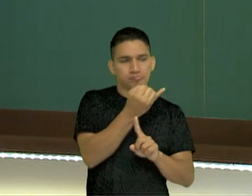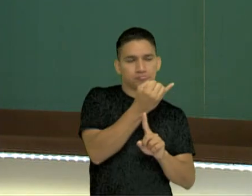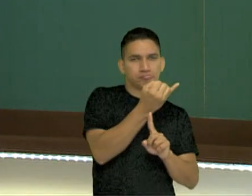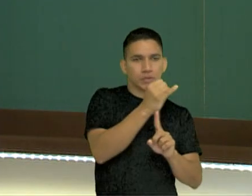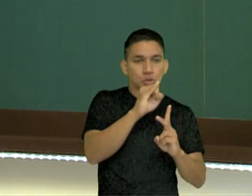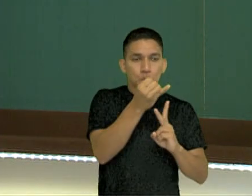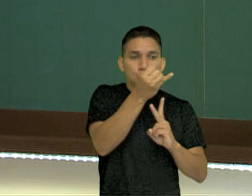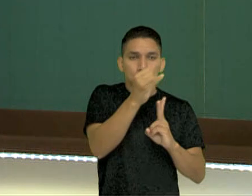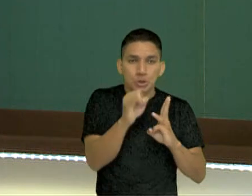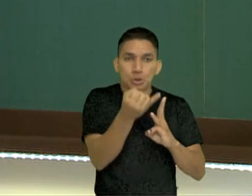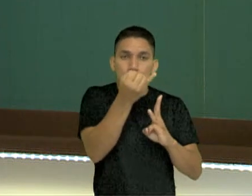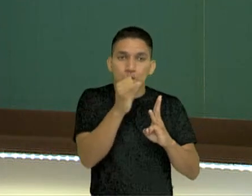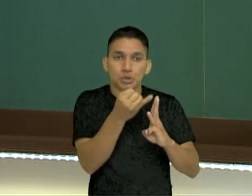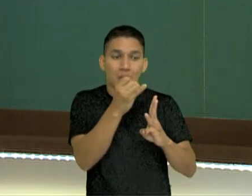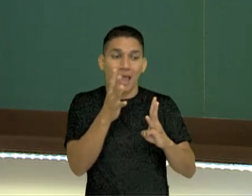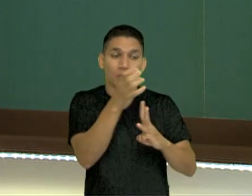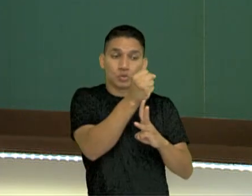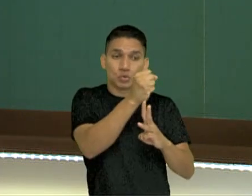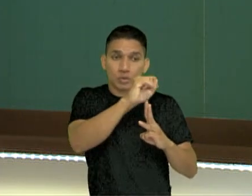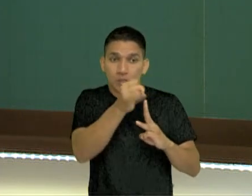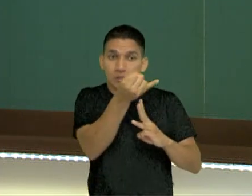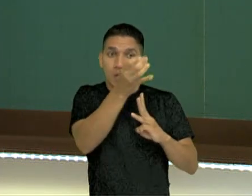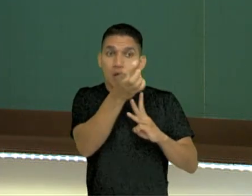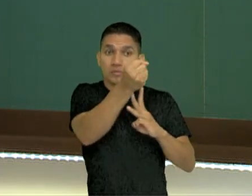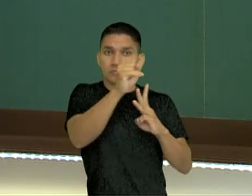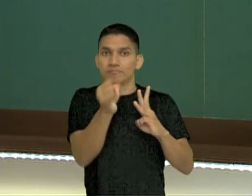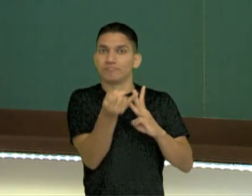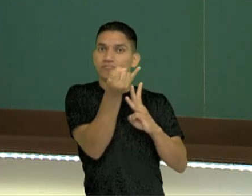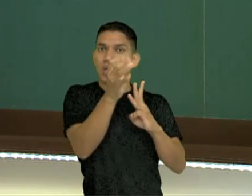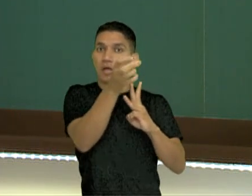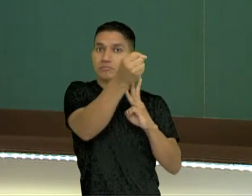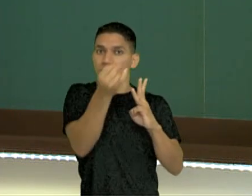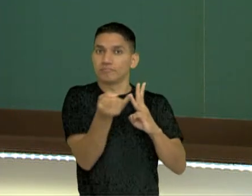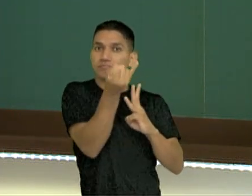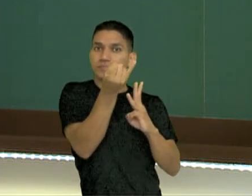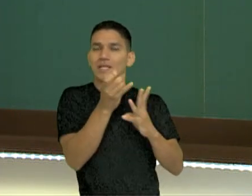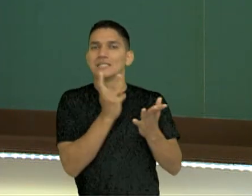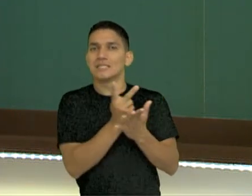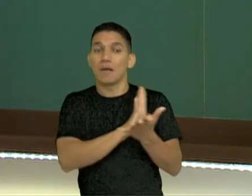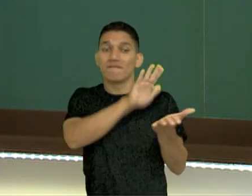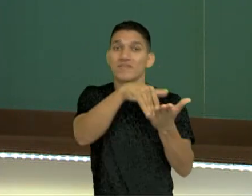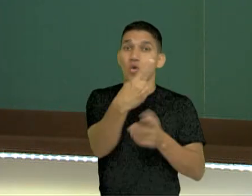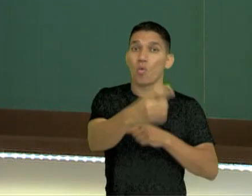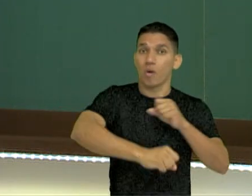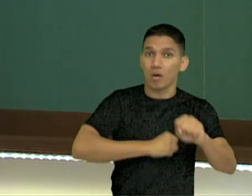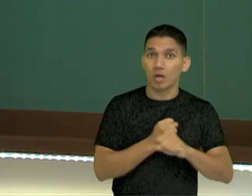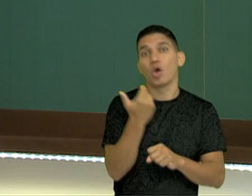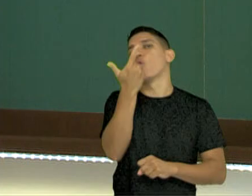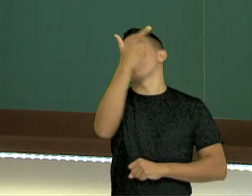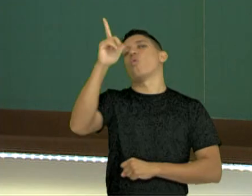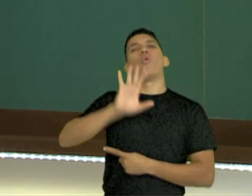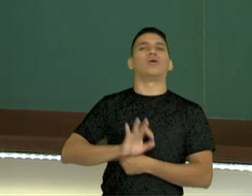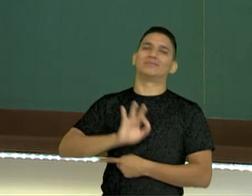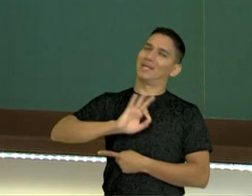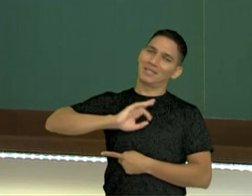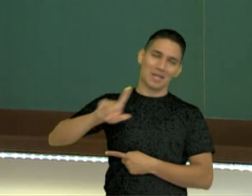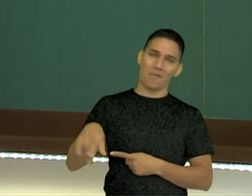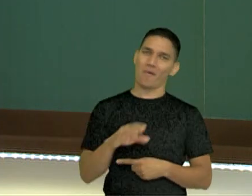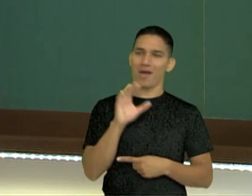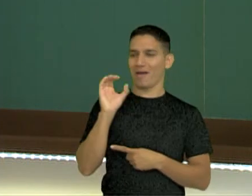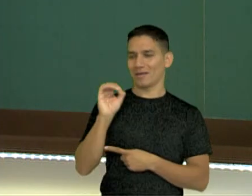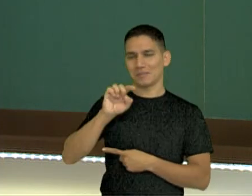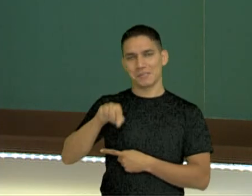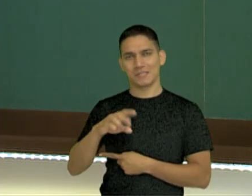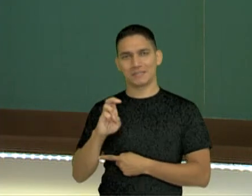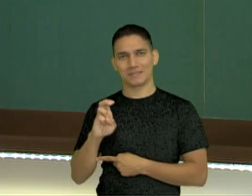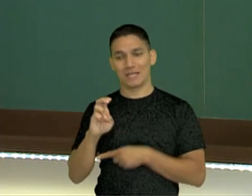sobre o montante mais meio e assim sucessivamente. No final de um ano, vai ter uma outra taxa que não vai ser esta. Esta taxa para